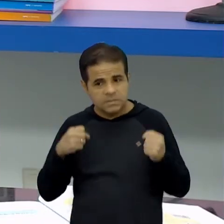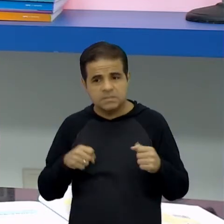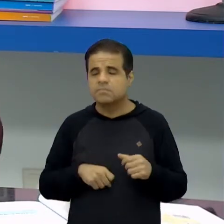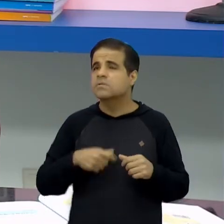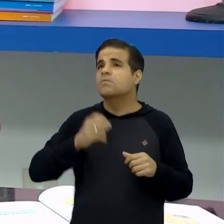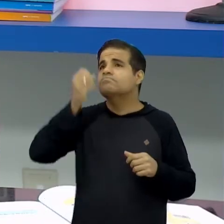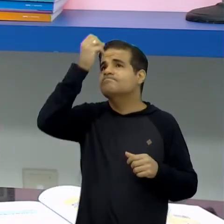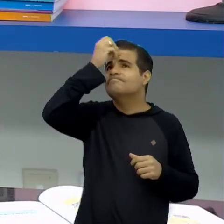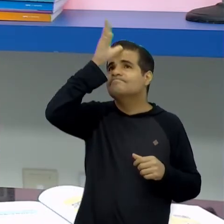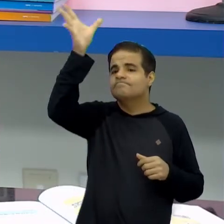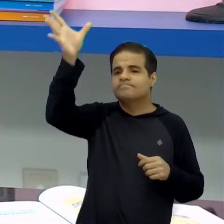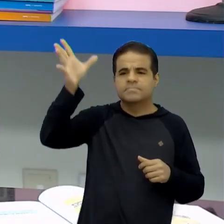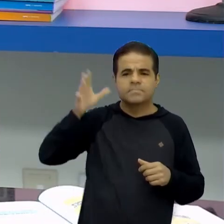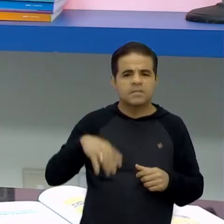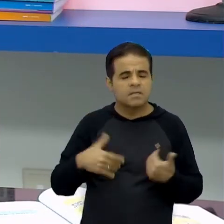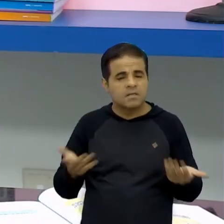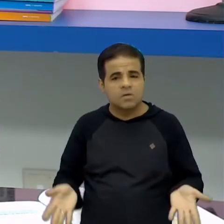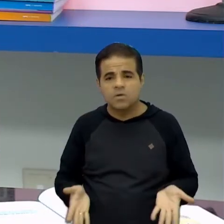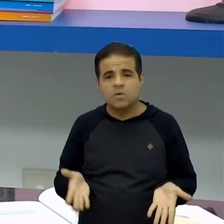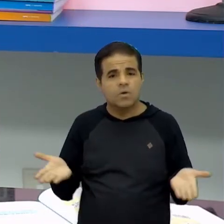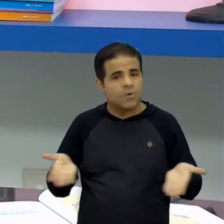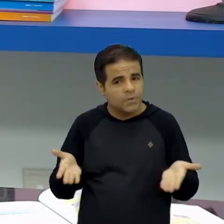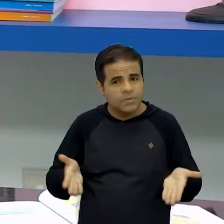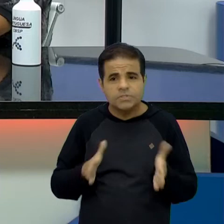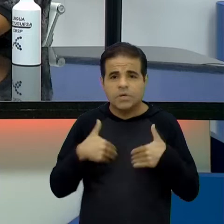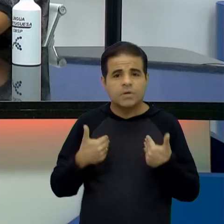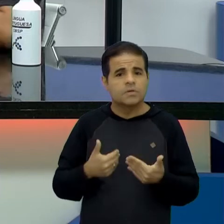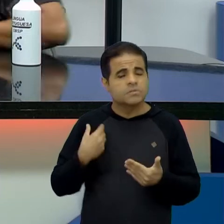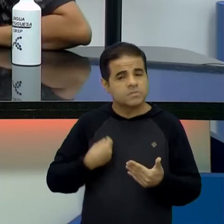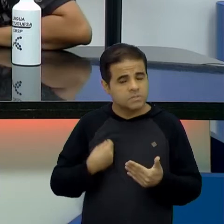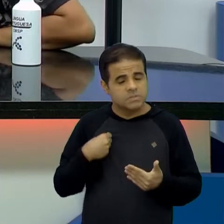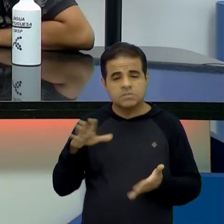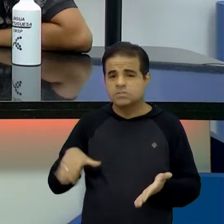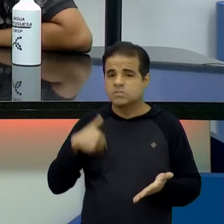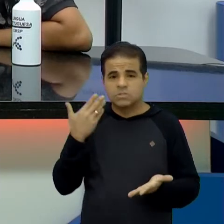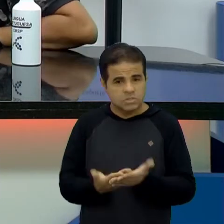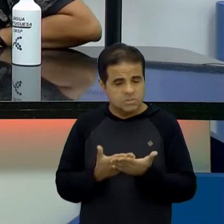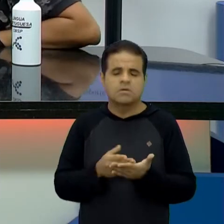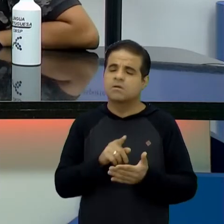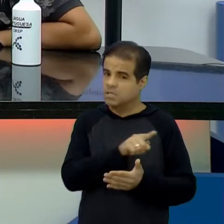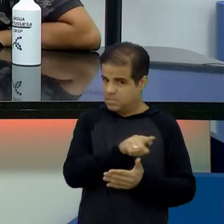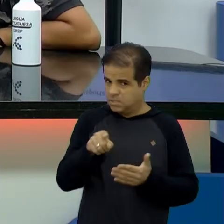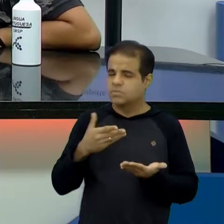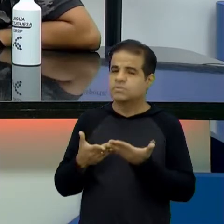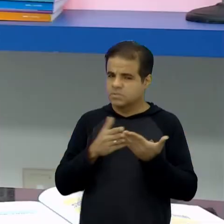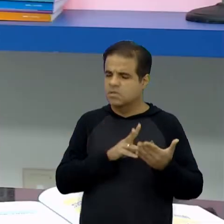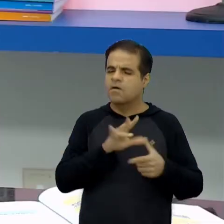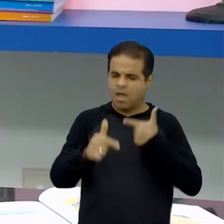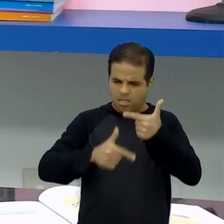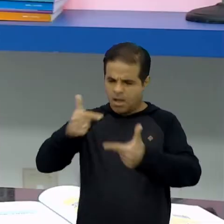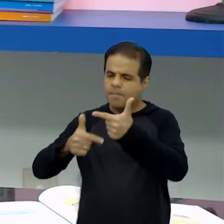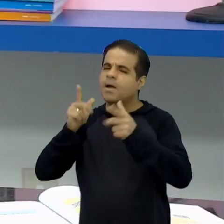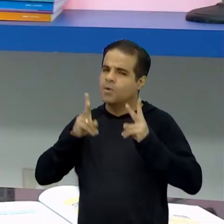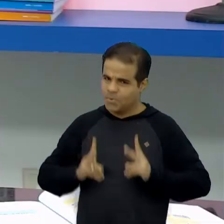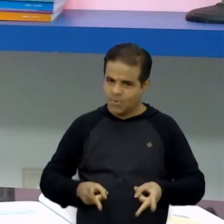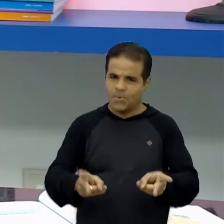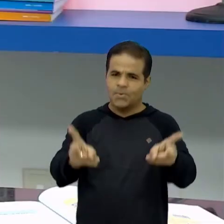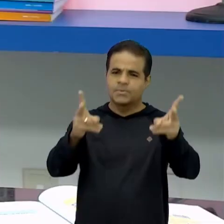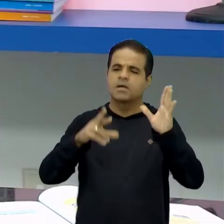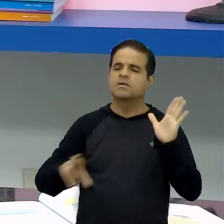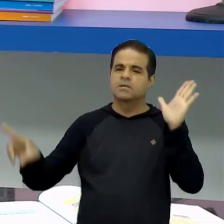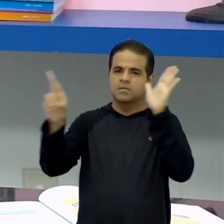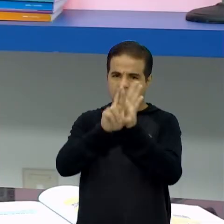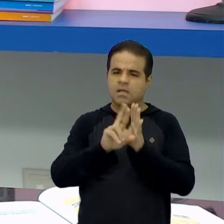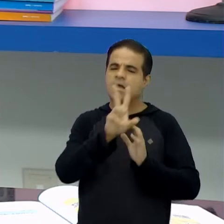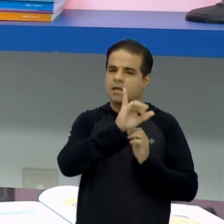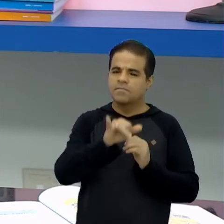não me lembro de ter essa consciência que eu tenho hoje. Né? É isso. Então, os estudantes eles vão ter esse trabalho aí. Então, vamos continuar aqui. E aí, essa reportagem,